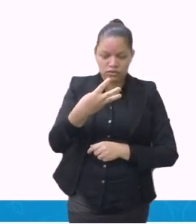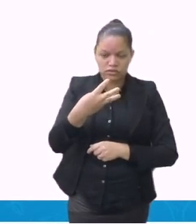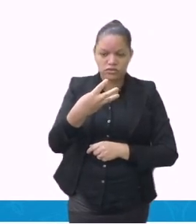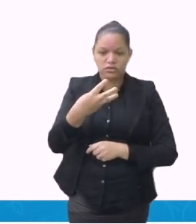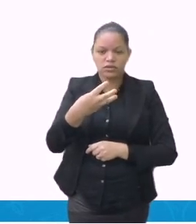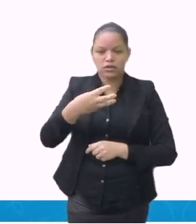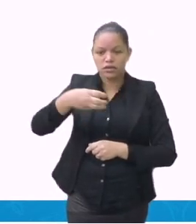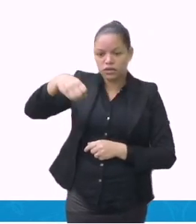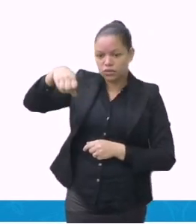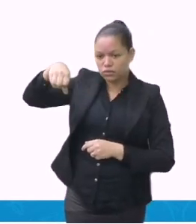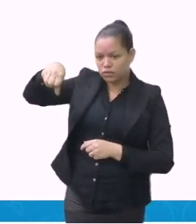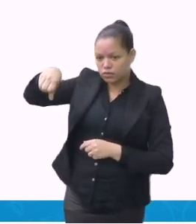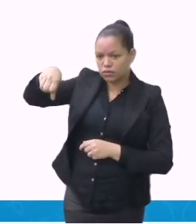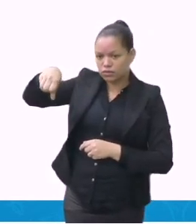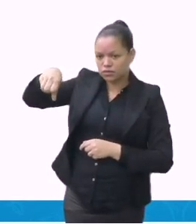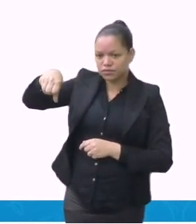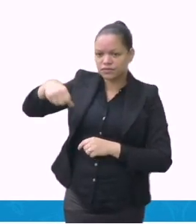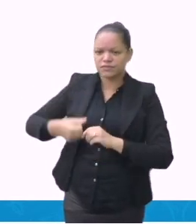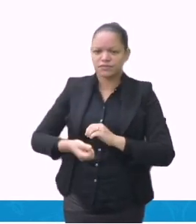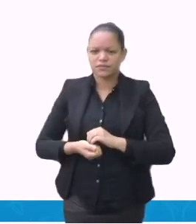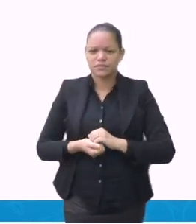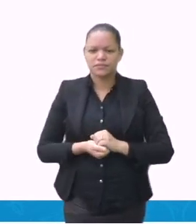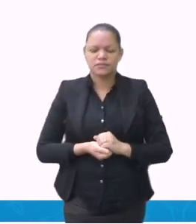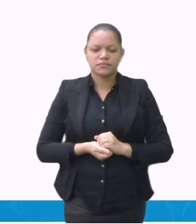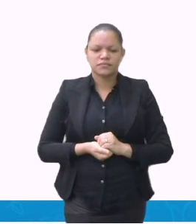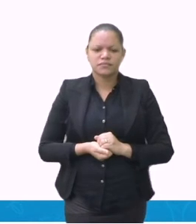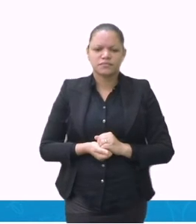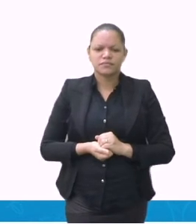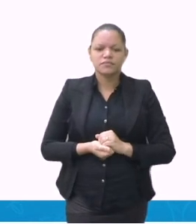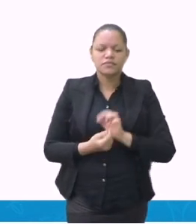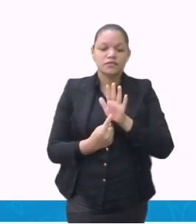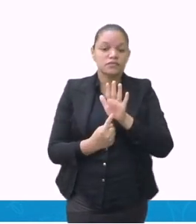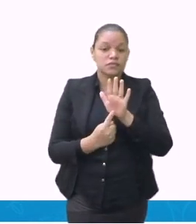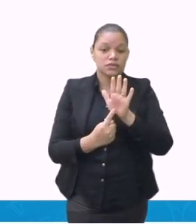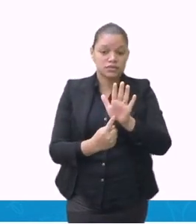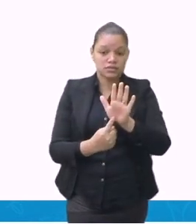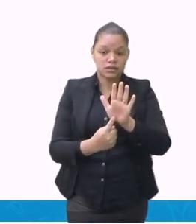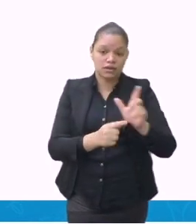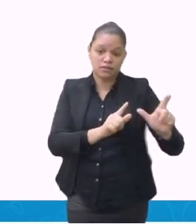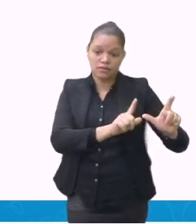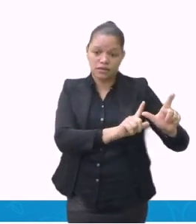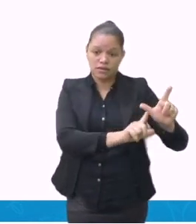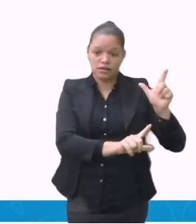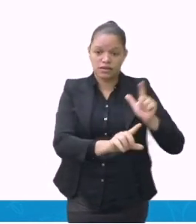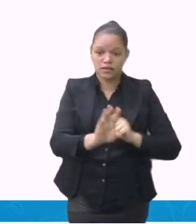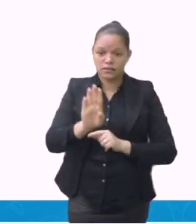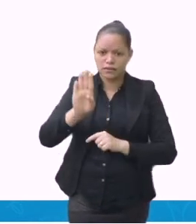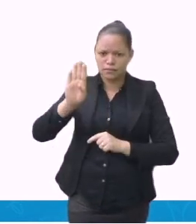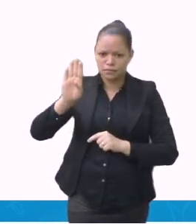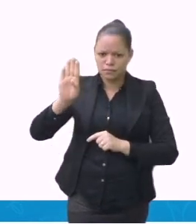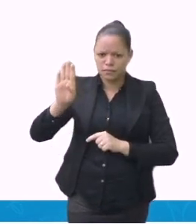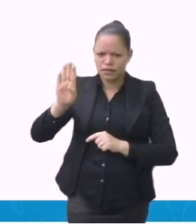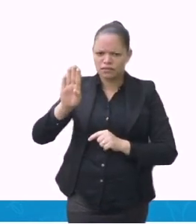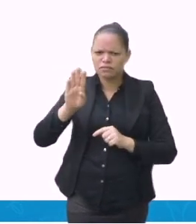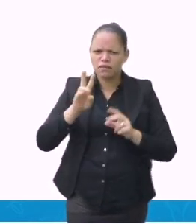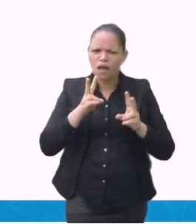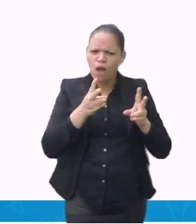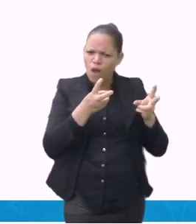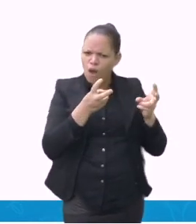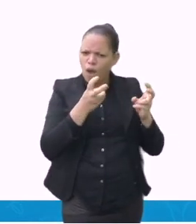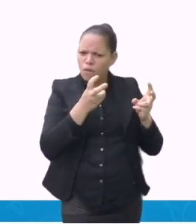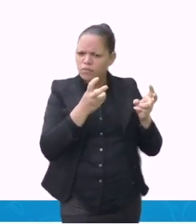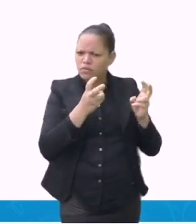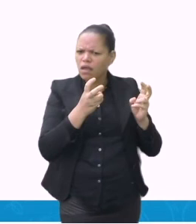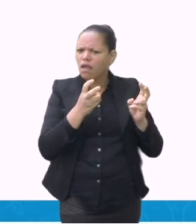9. Então, agora nós vamos dar a coordenada do ponto B. Observem que o ponto está exatamente